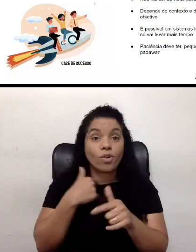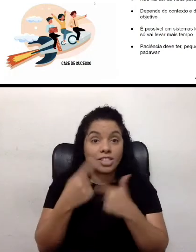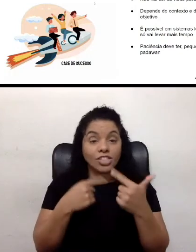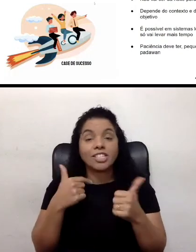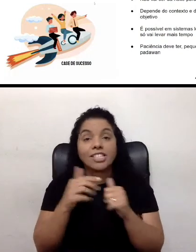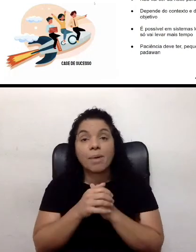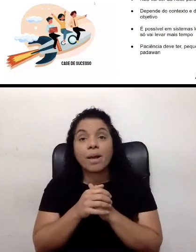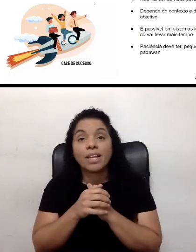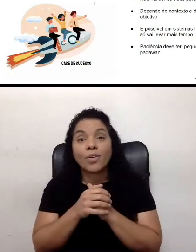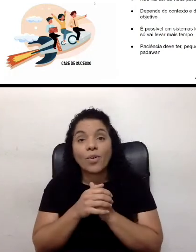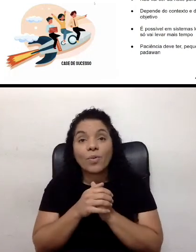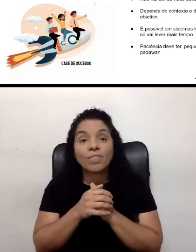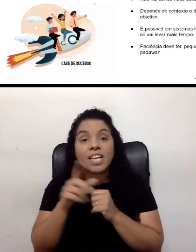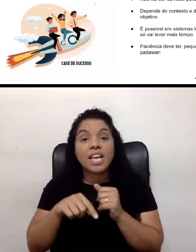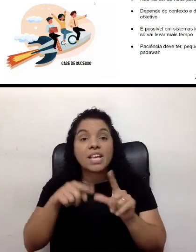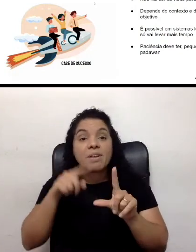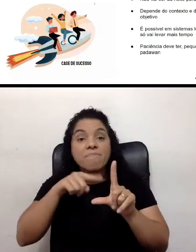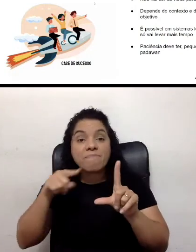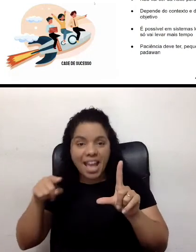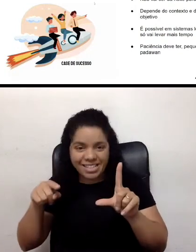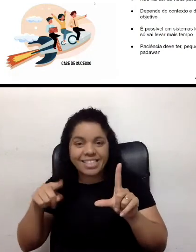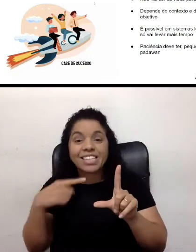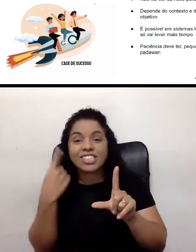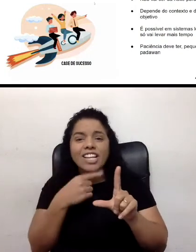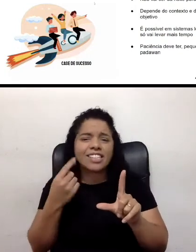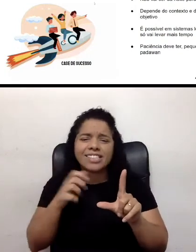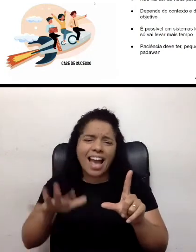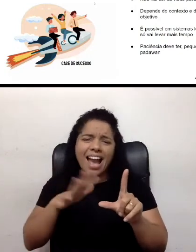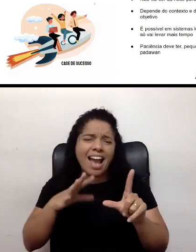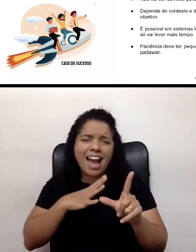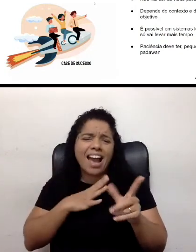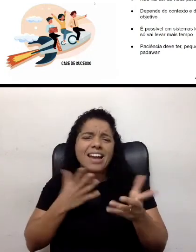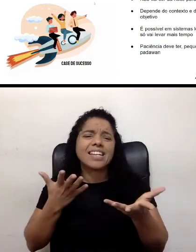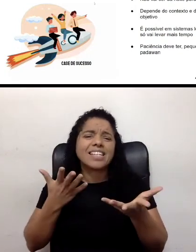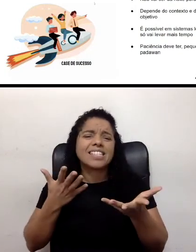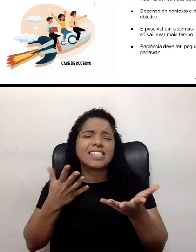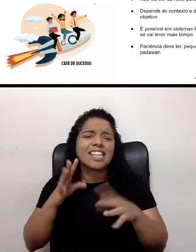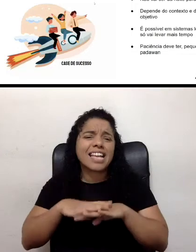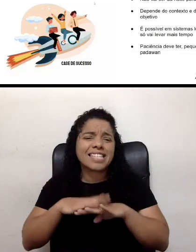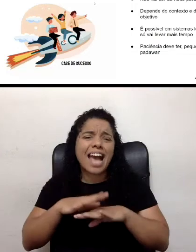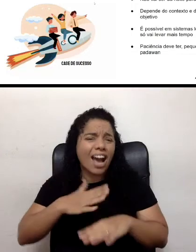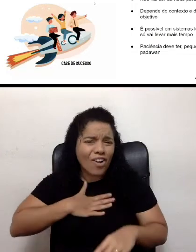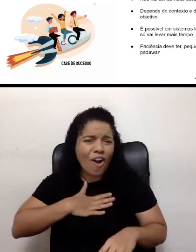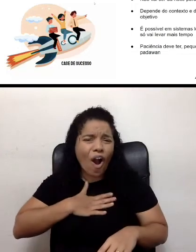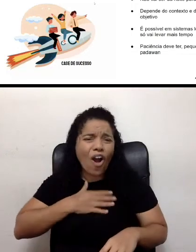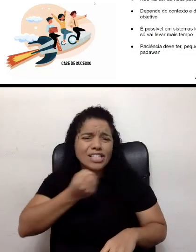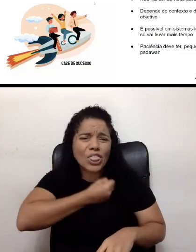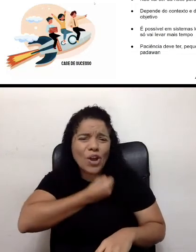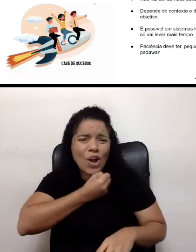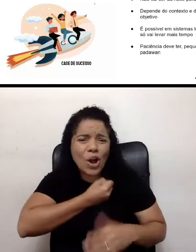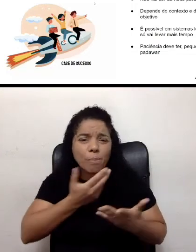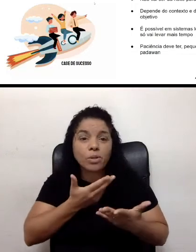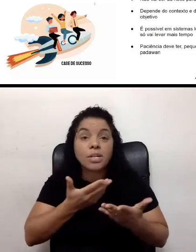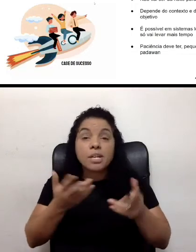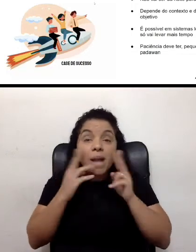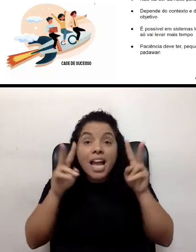trabalha com métricas. A gente é da área de exata, a gente gosta de números. É muito mais visível você trazer